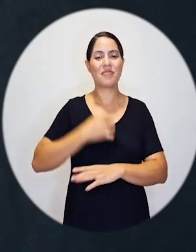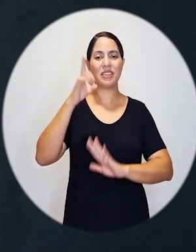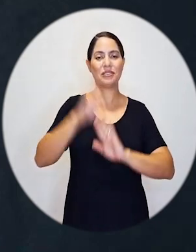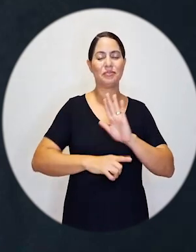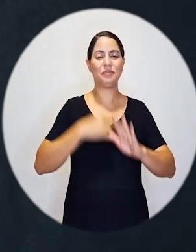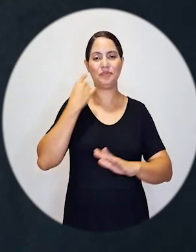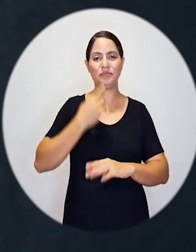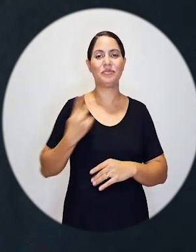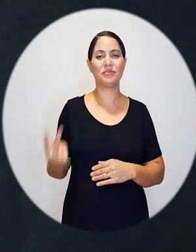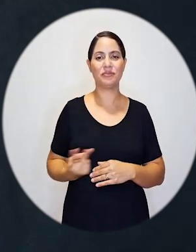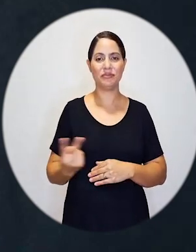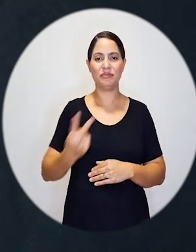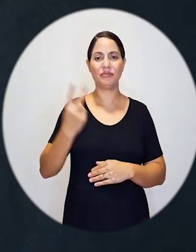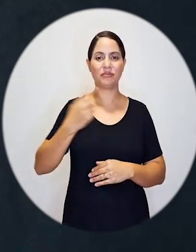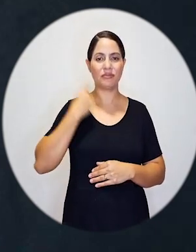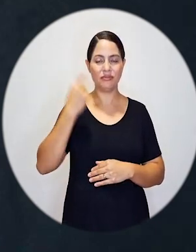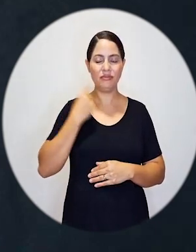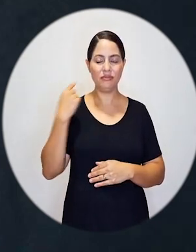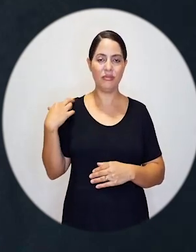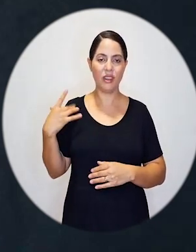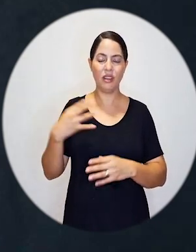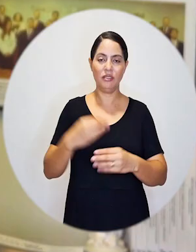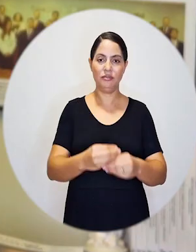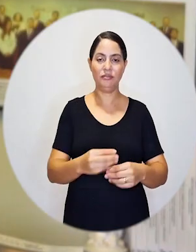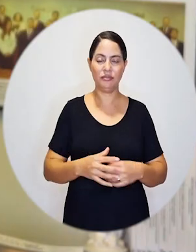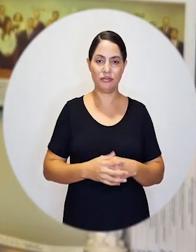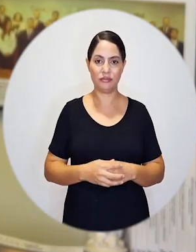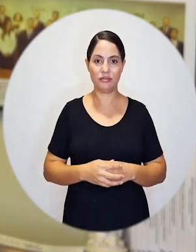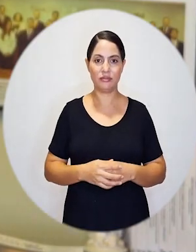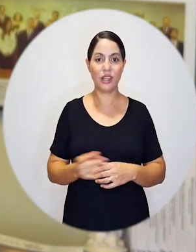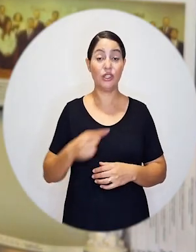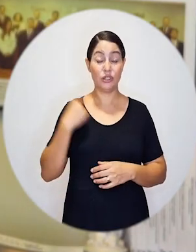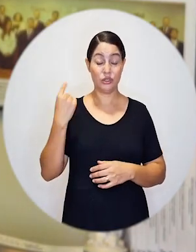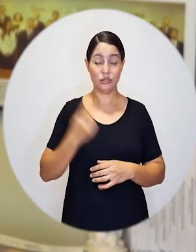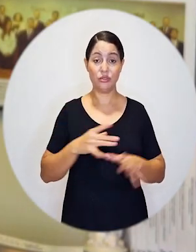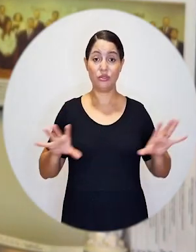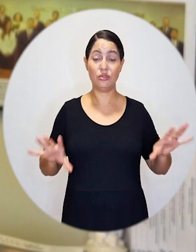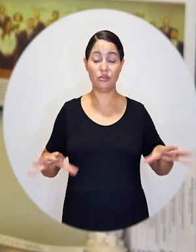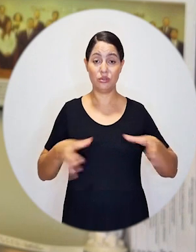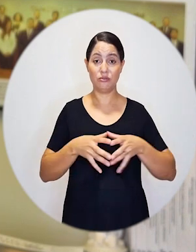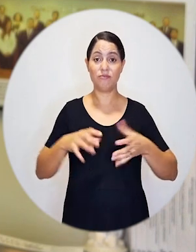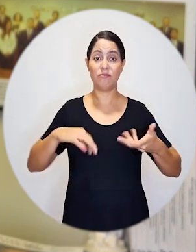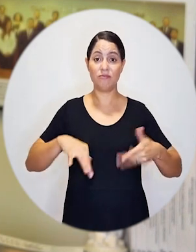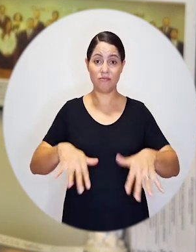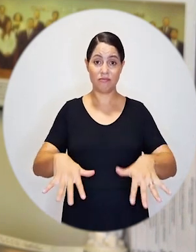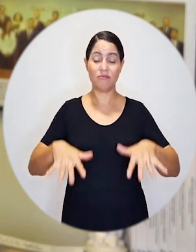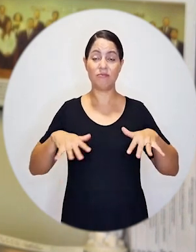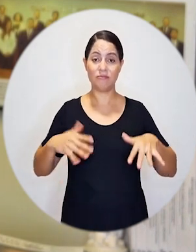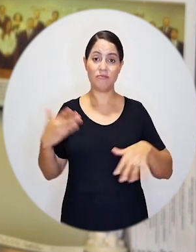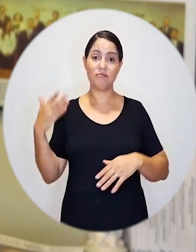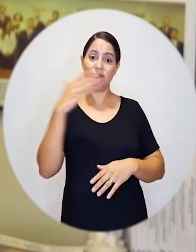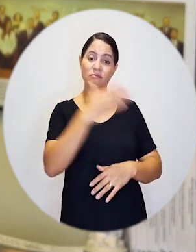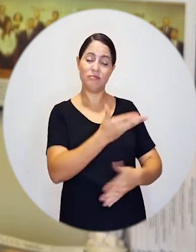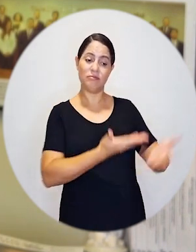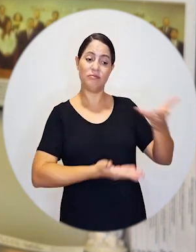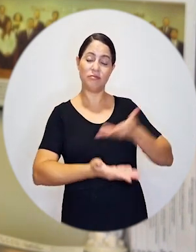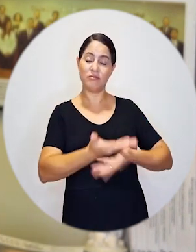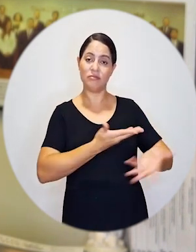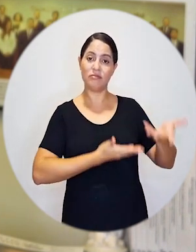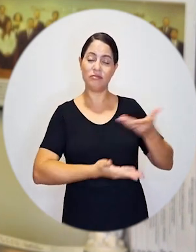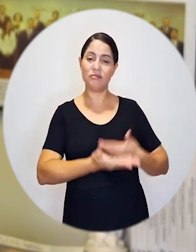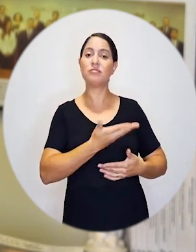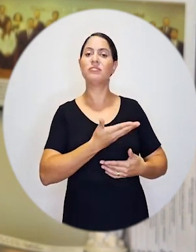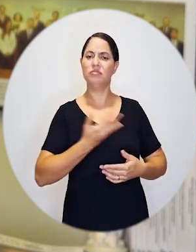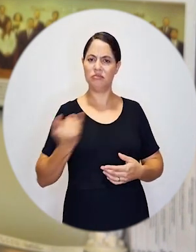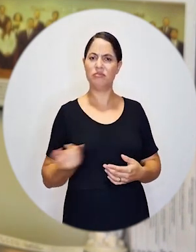das Prerrogativas e Valorização da Advocacia. Estivemos no Congresso Nacional principalmente para reforçar o diálogo institucional